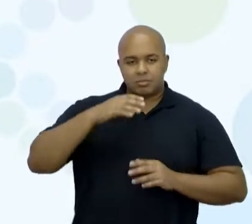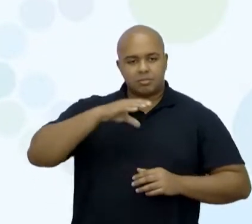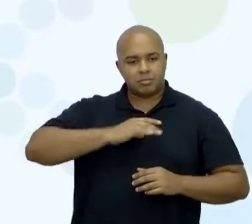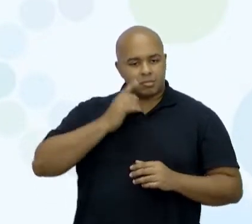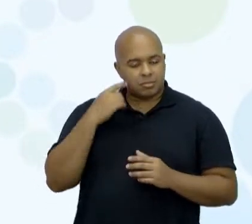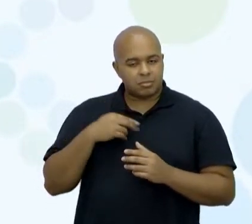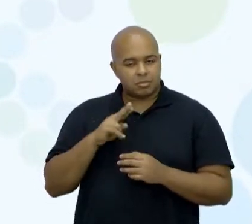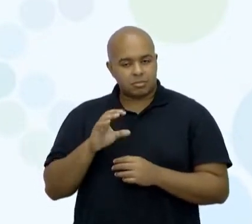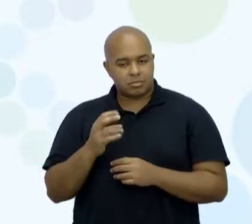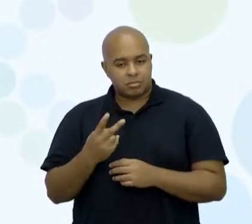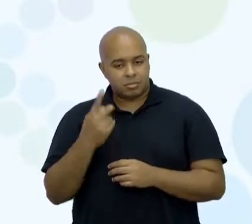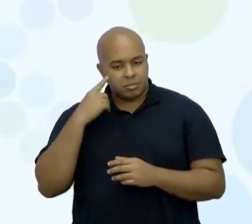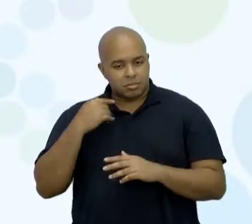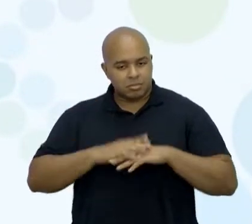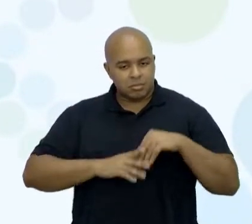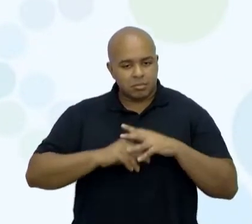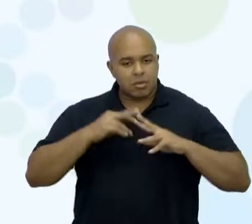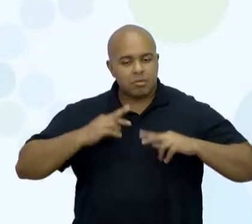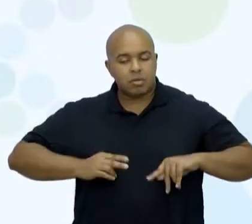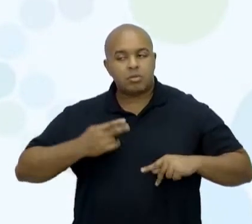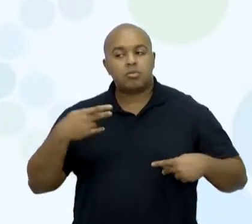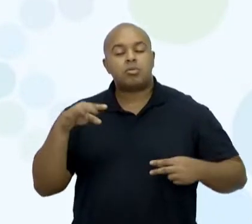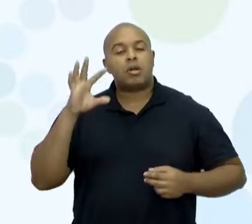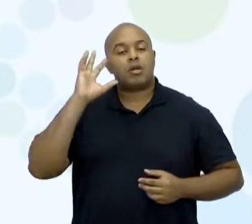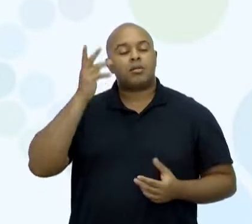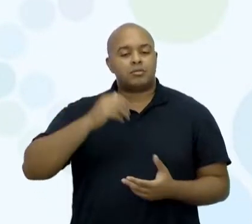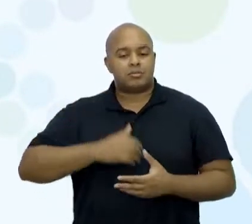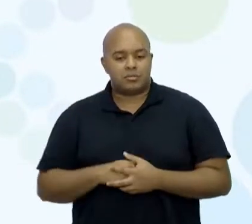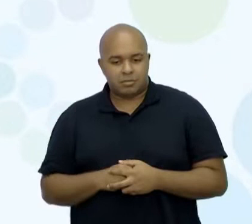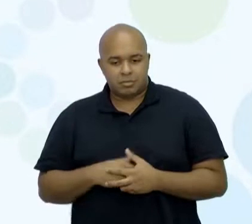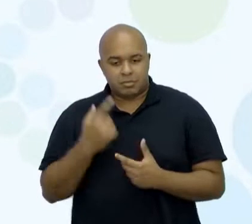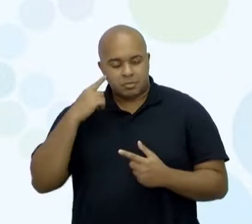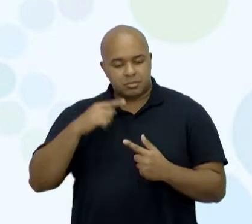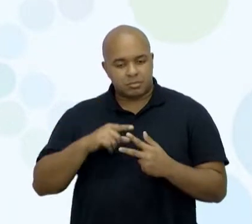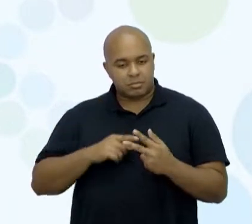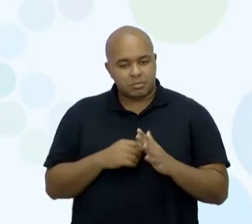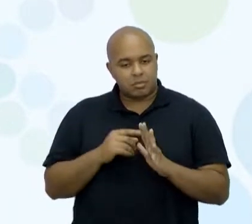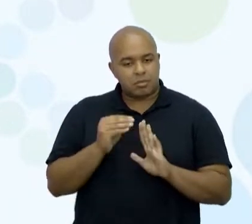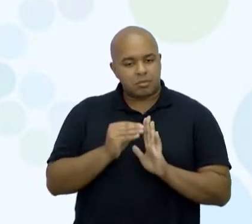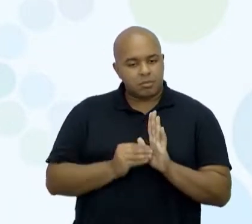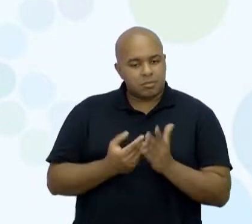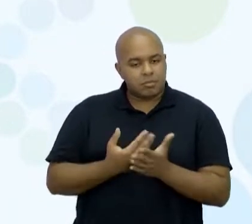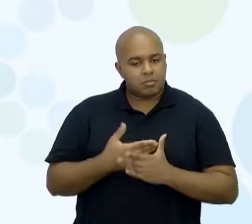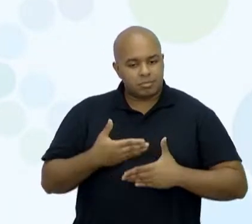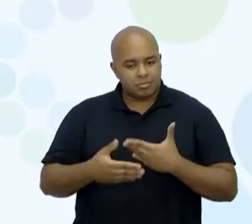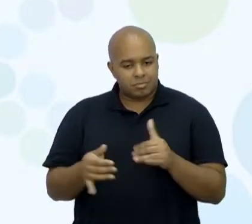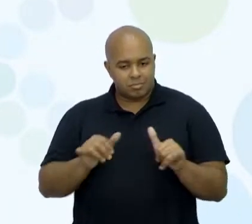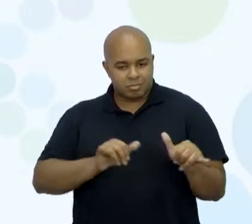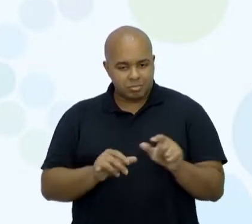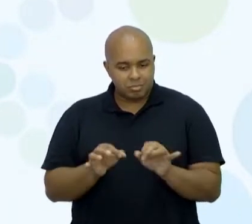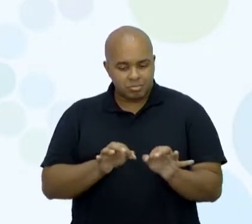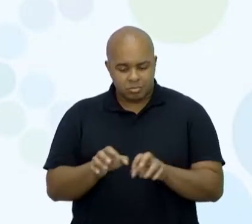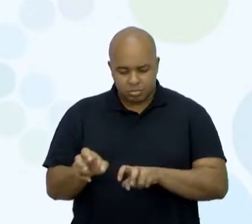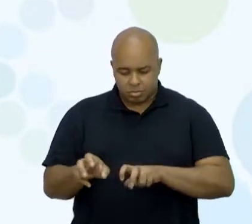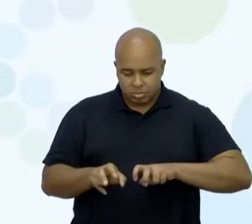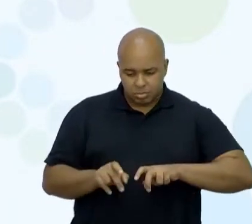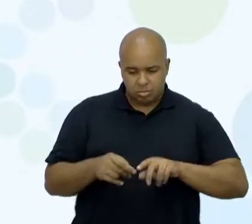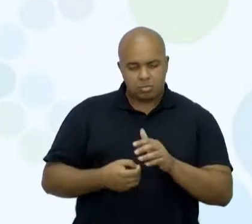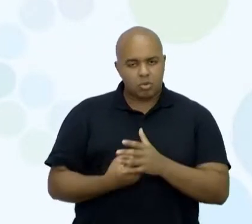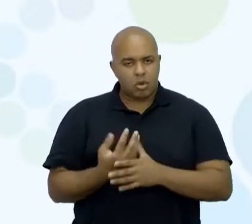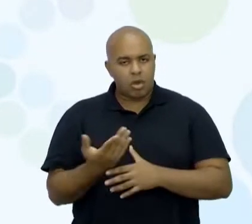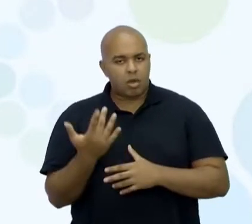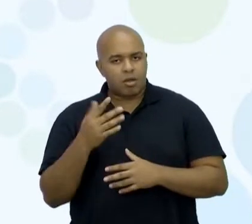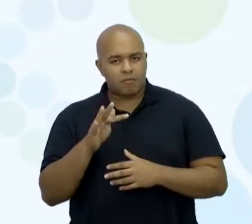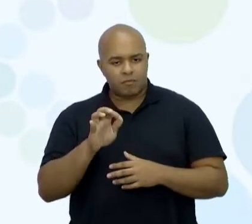curricular 2, ação humana e suas consequências. E o componente curricular, processos químicos e a fertilidade do